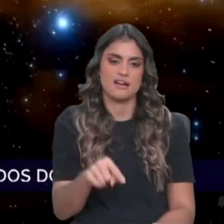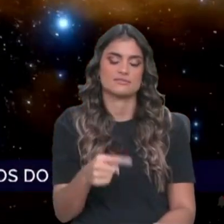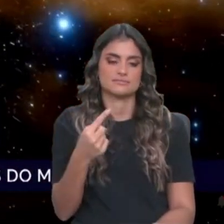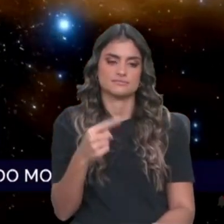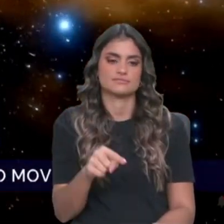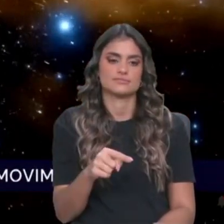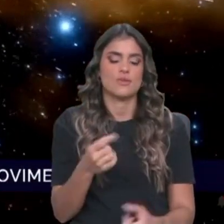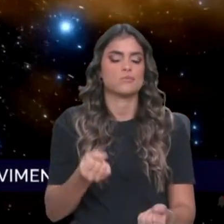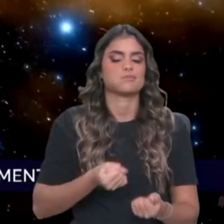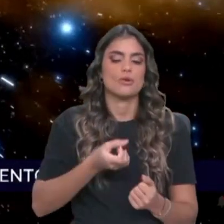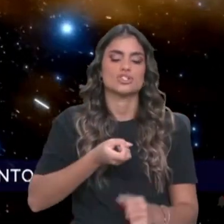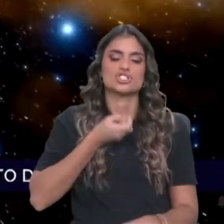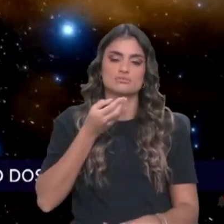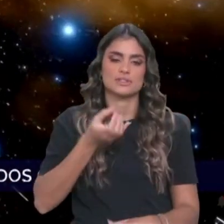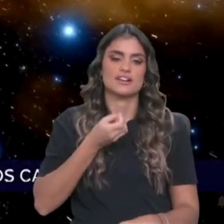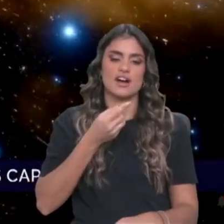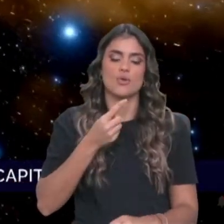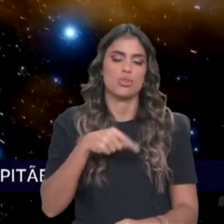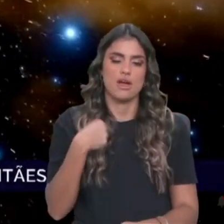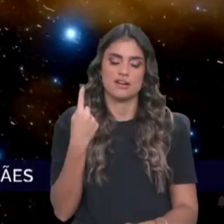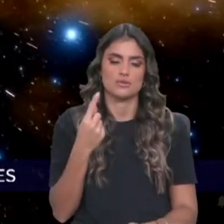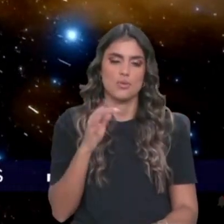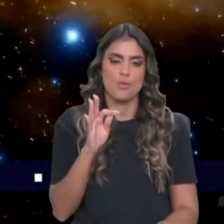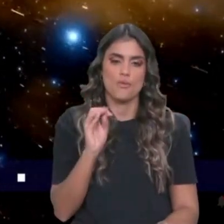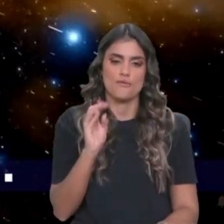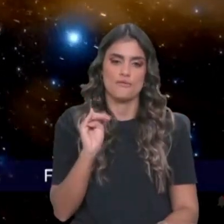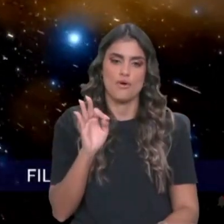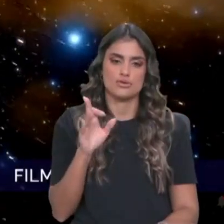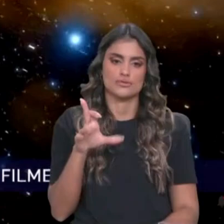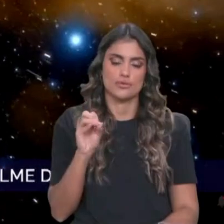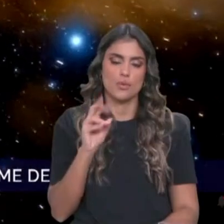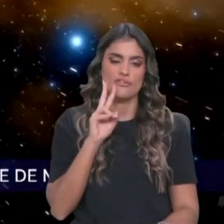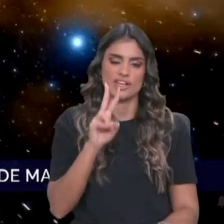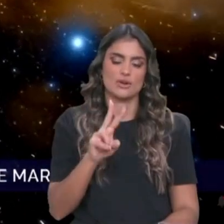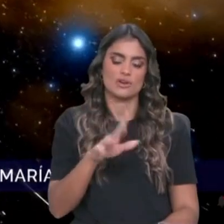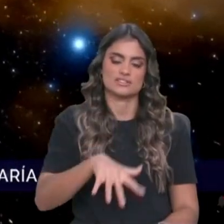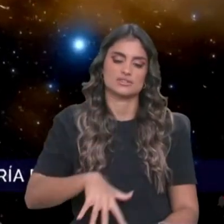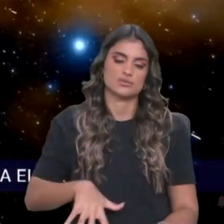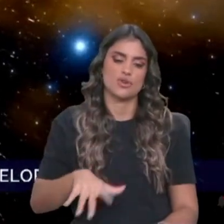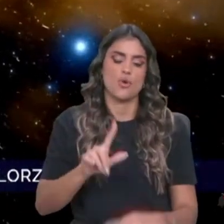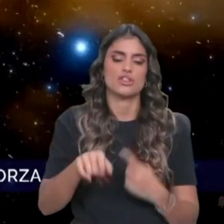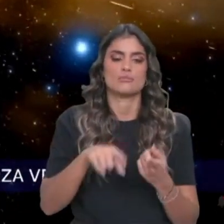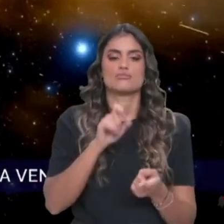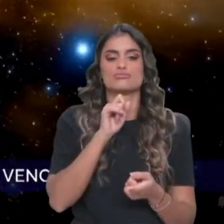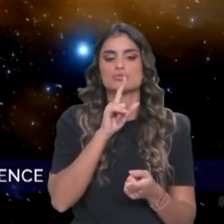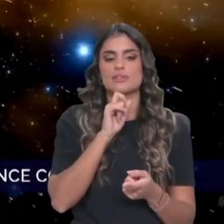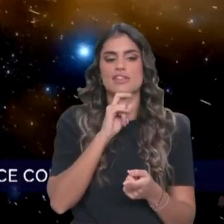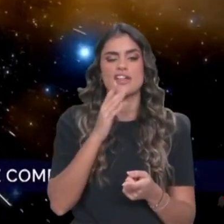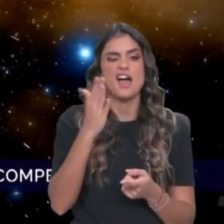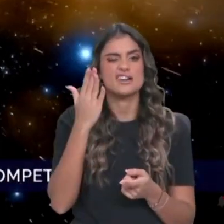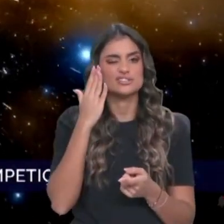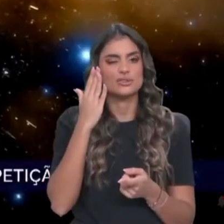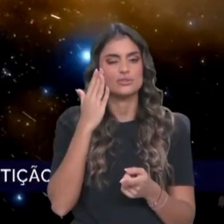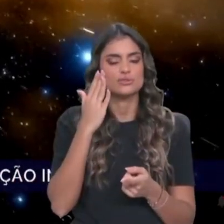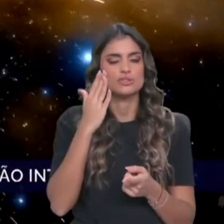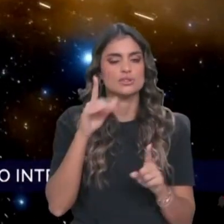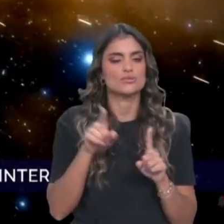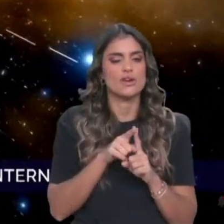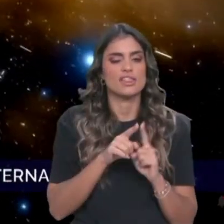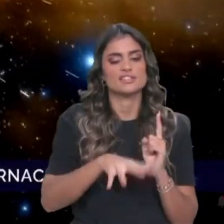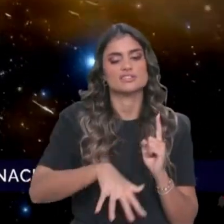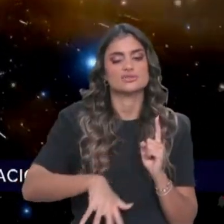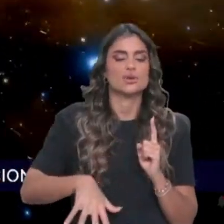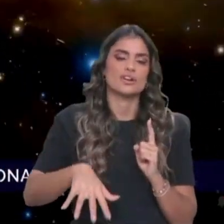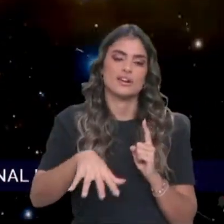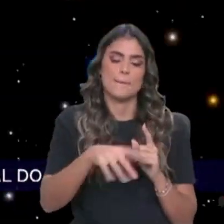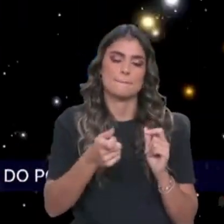não consegue explicar a grande quantidade de fósforo que eles encontraram nesta nuvem. Outra hipótese, será que são sintetizados numa das galáxias